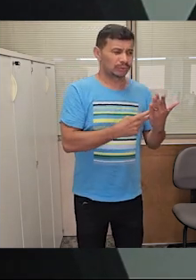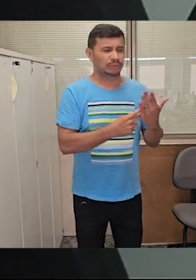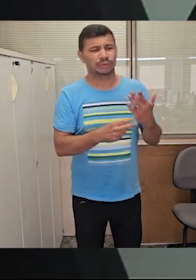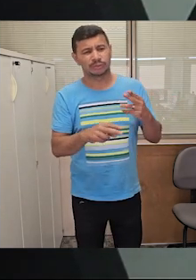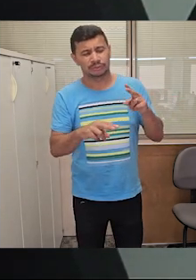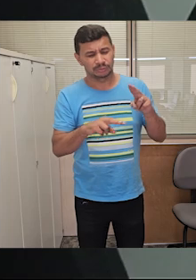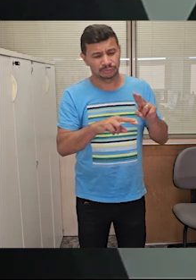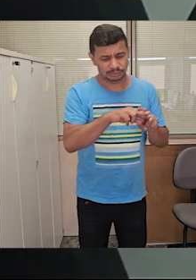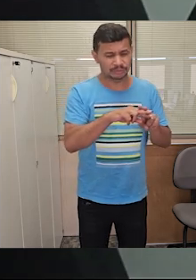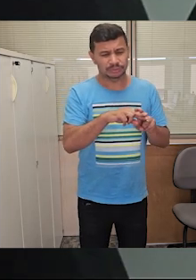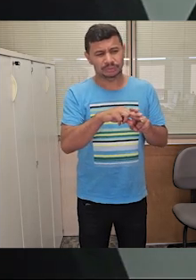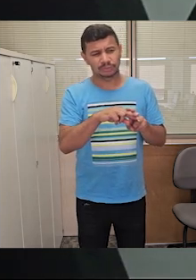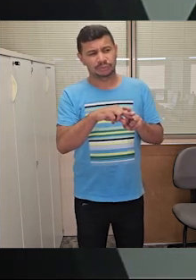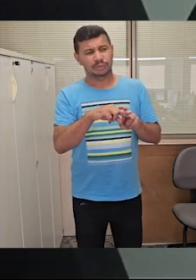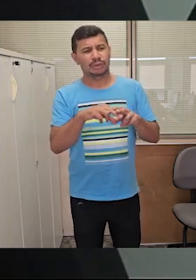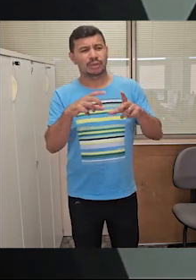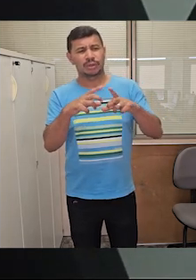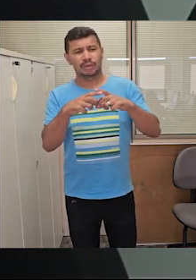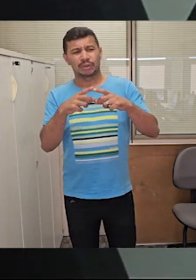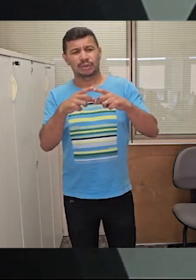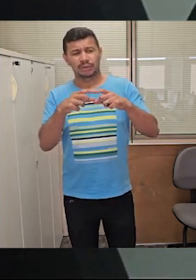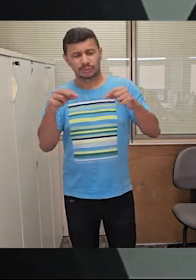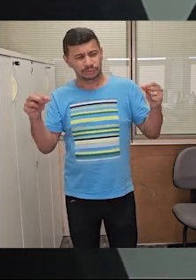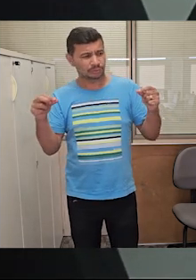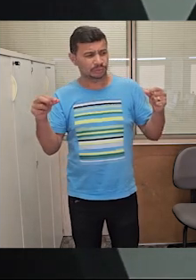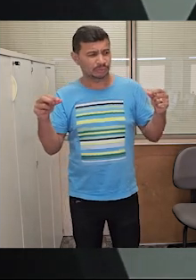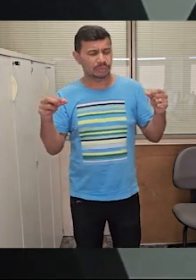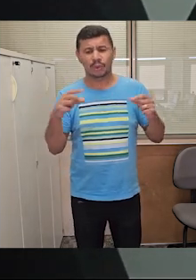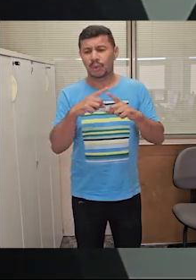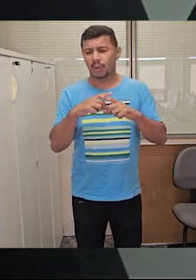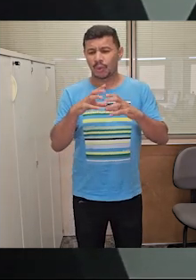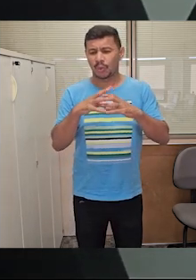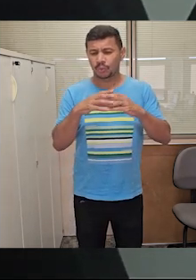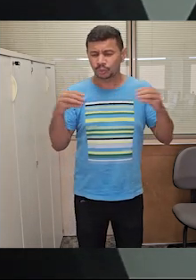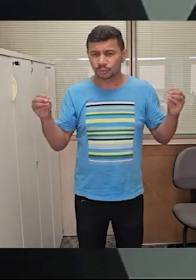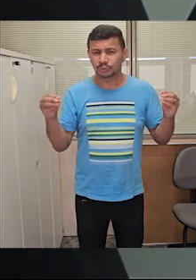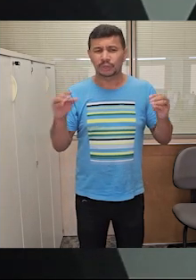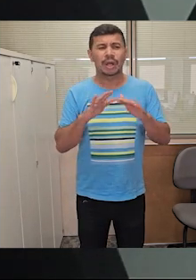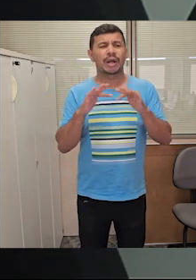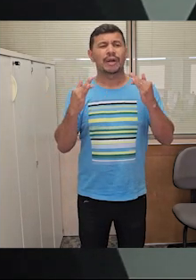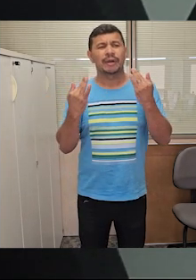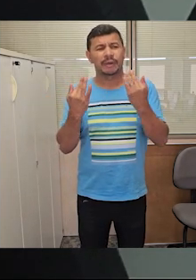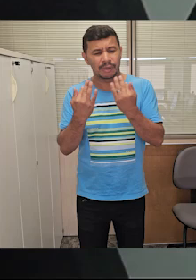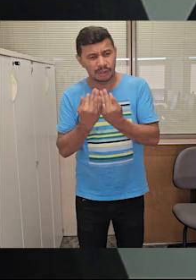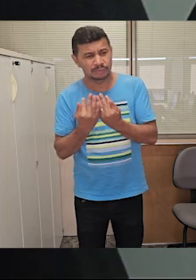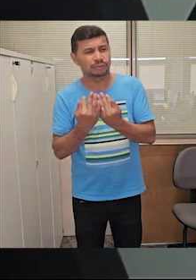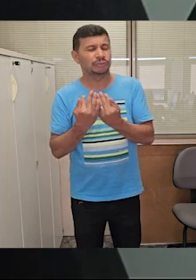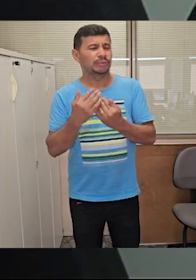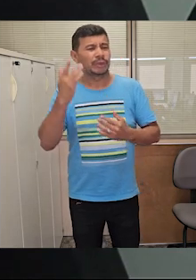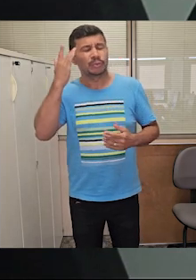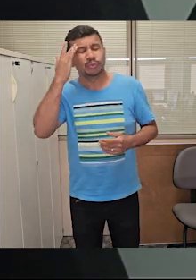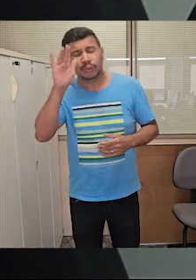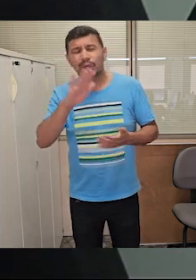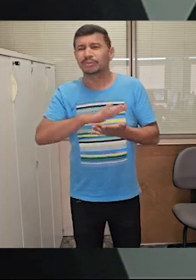presos e desapareceram. Nunca mais a família teve notícia deles, até